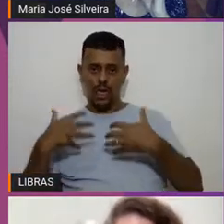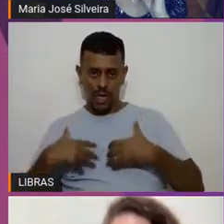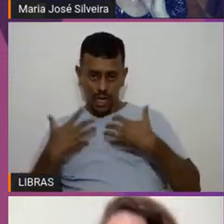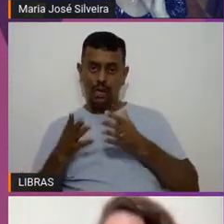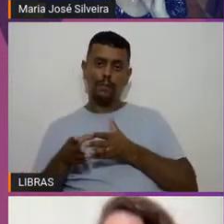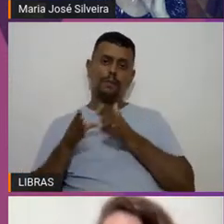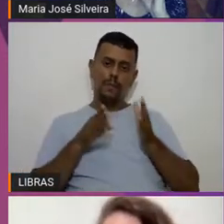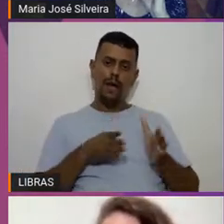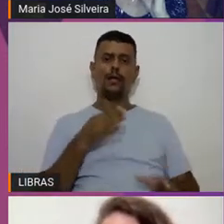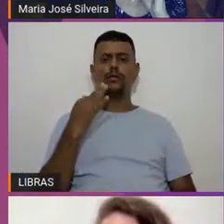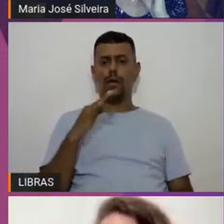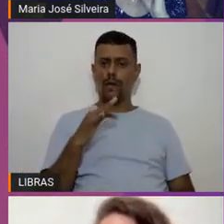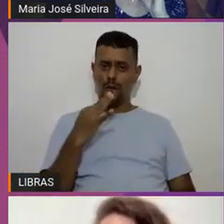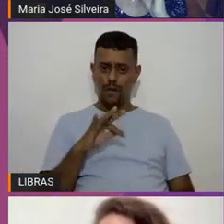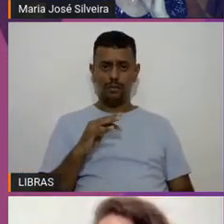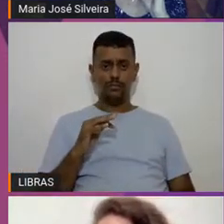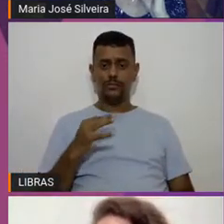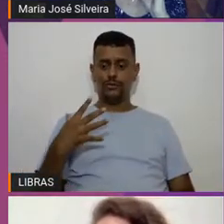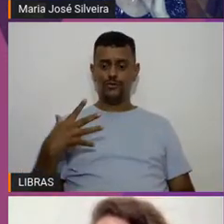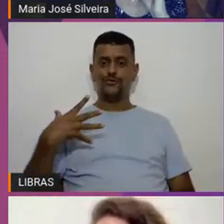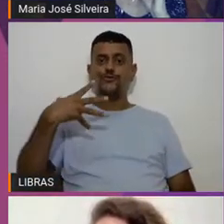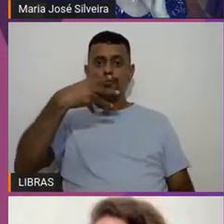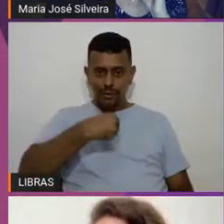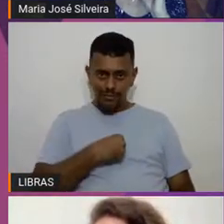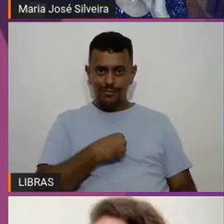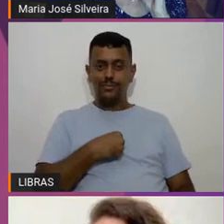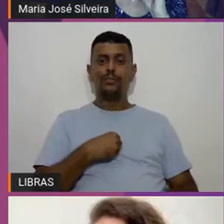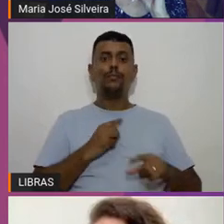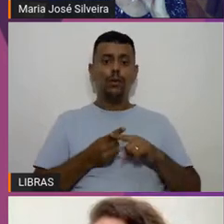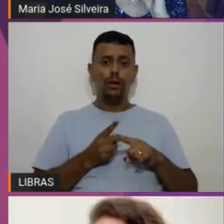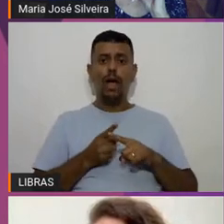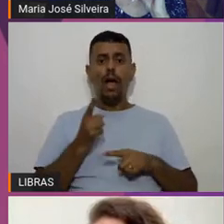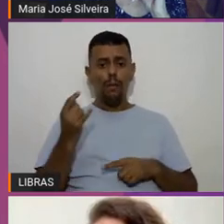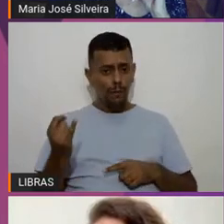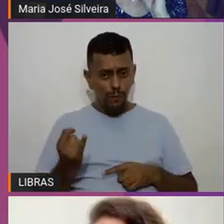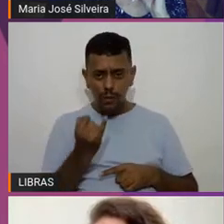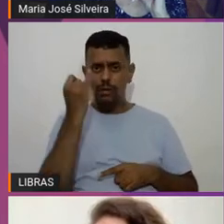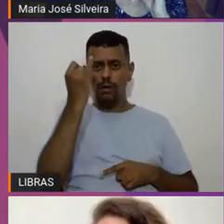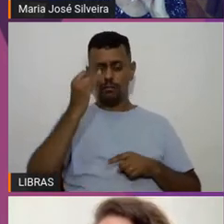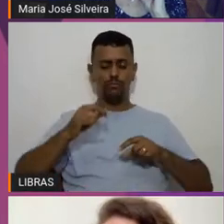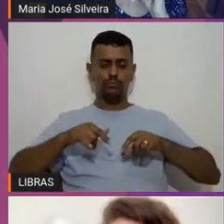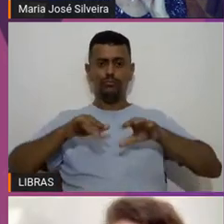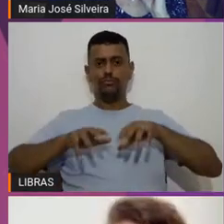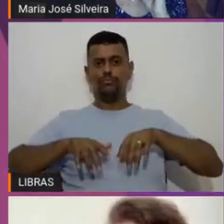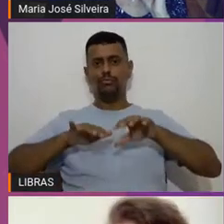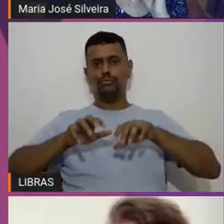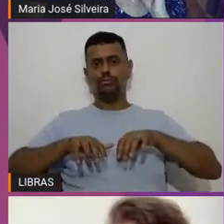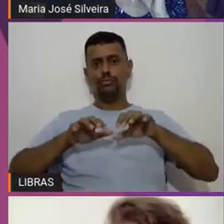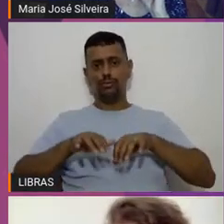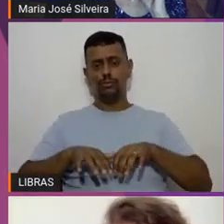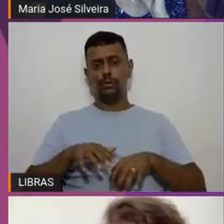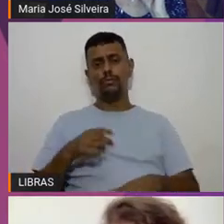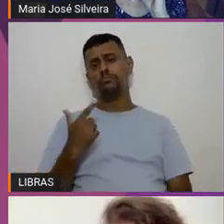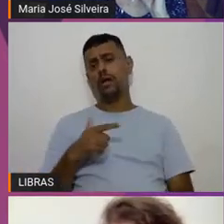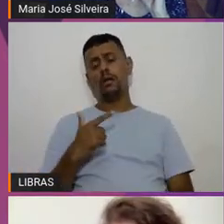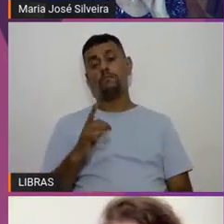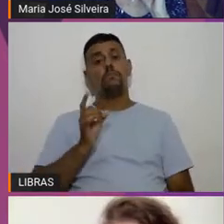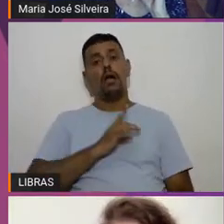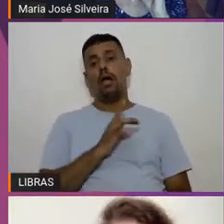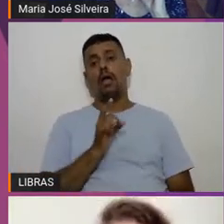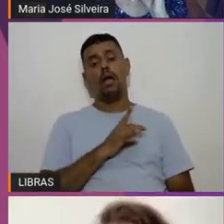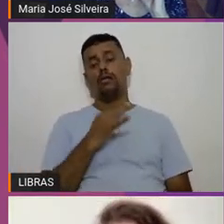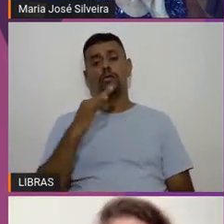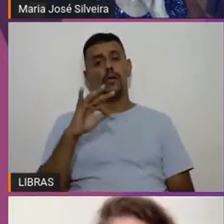também no processo de escrita e e também não tem não tem medo da dor porque às vezes eu acho que a